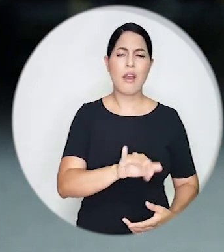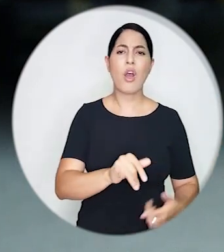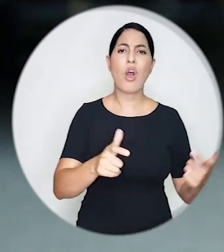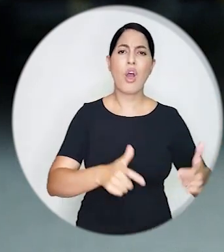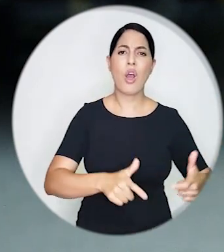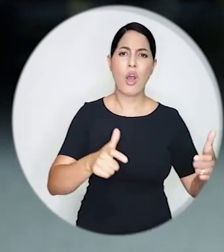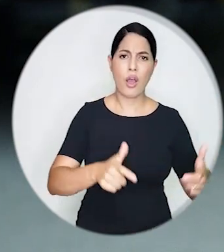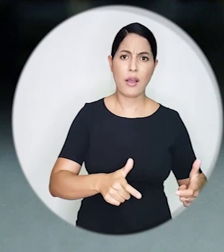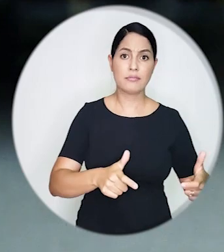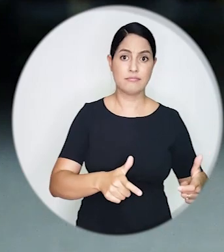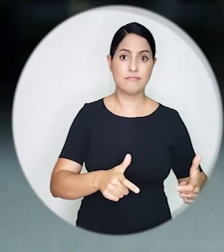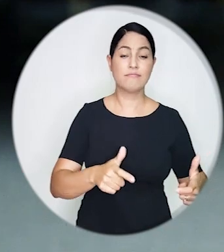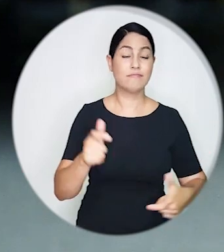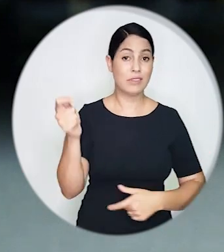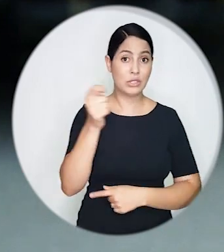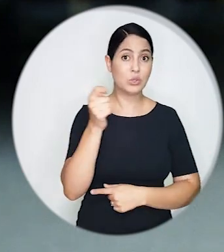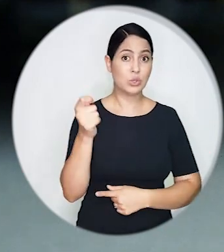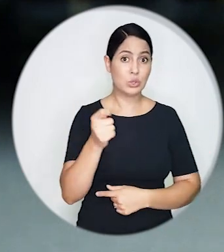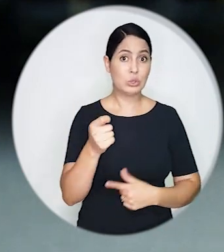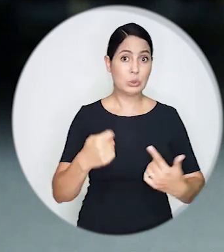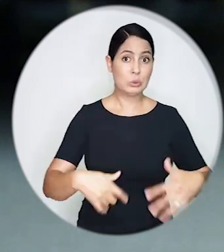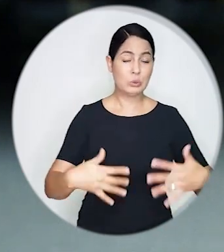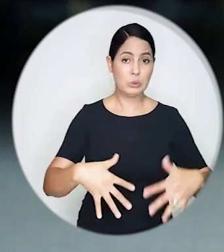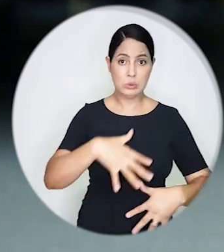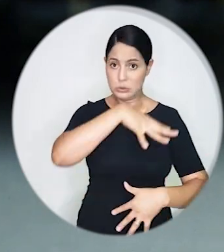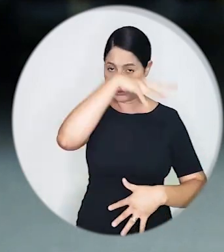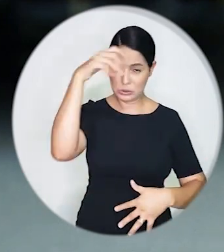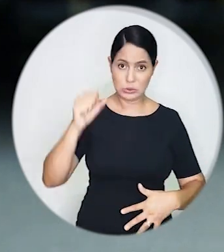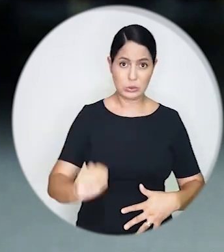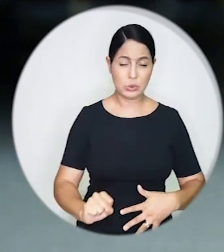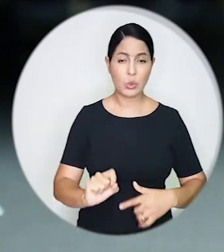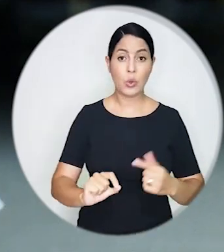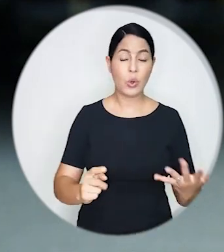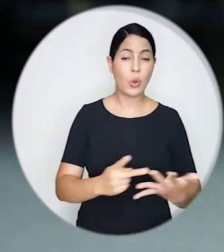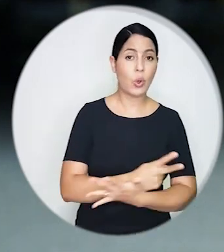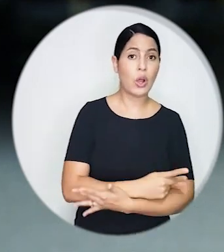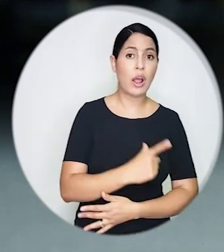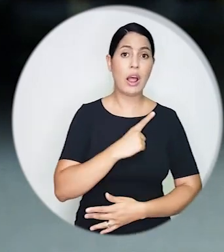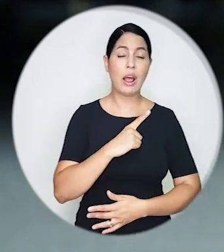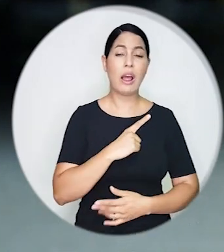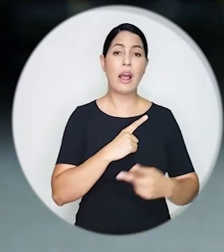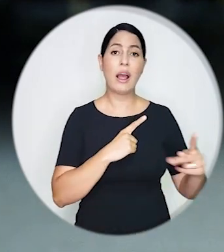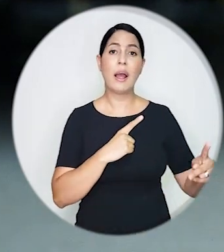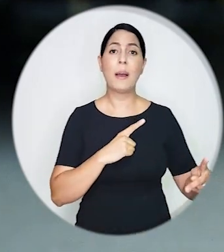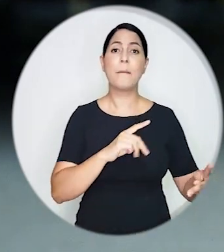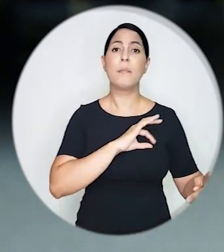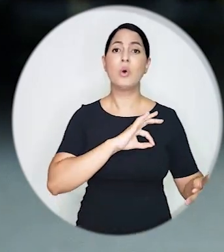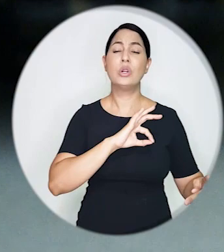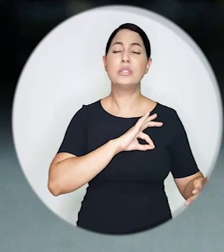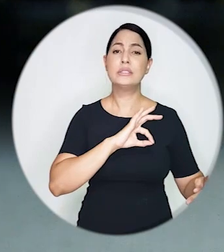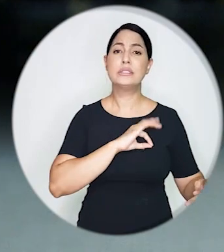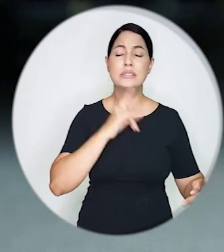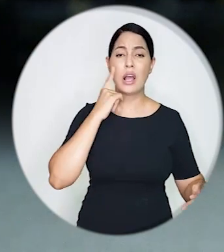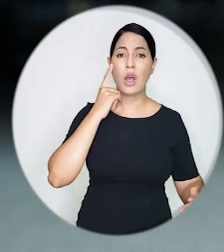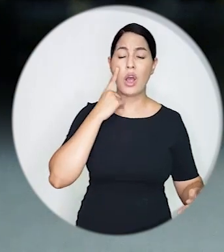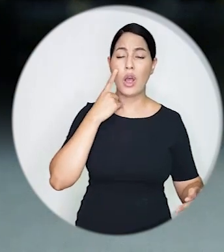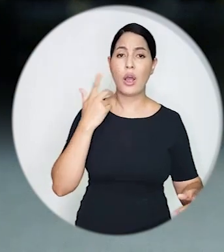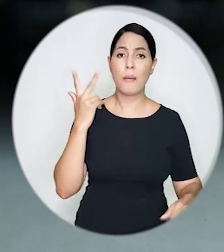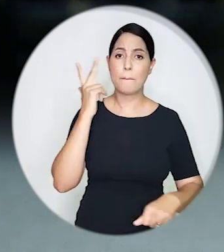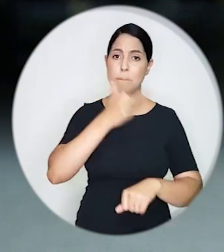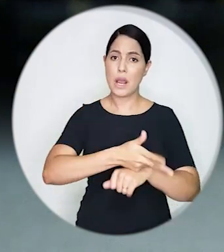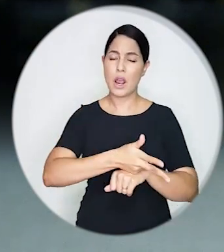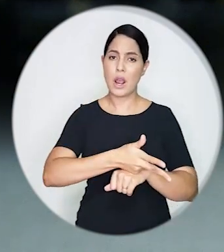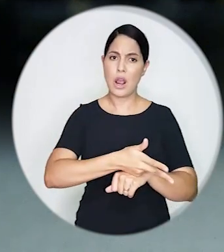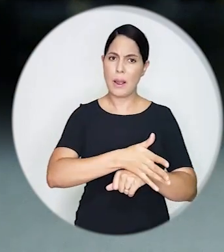Grosso do Sul. Ela acompanhava um cliente na delegacia quando o policial se recusou a registrar a ocorrência. Após filmar a decisão